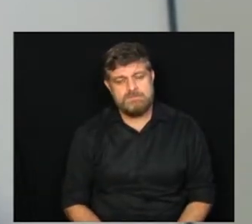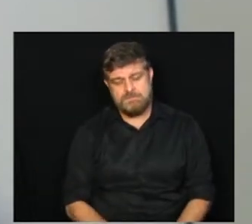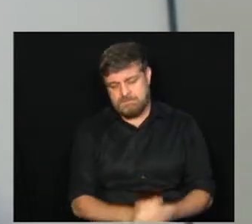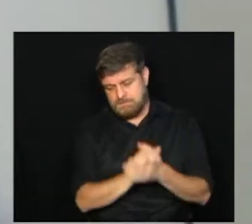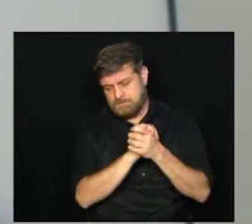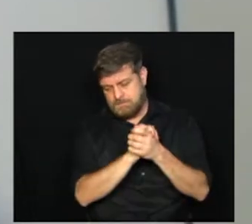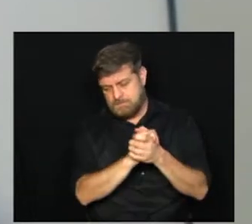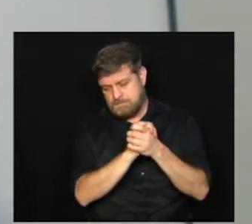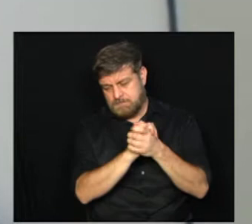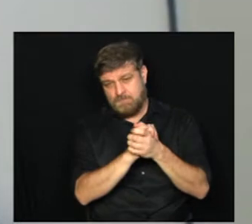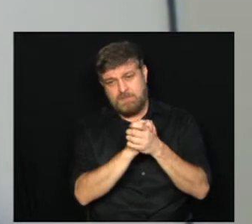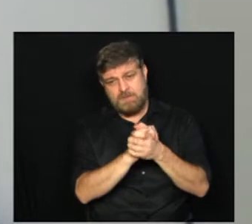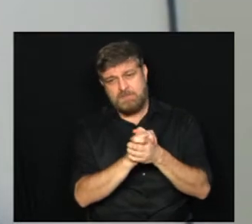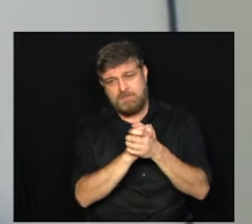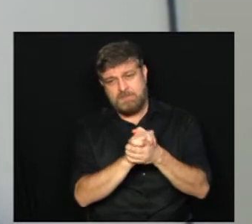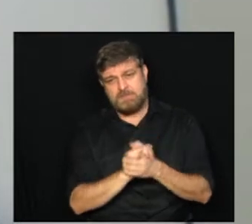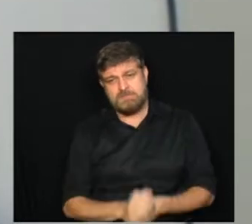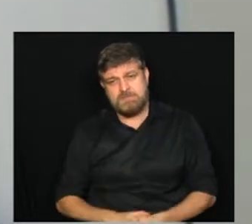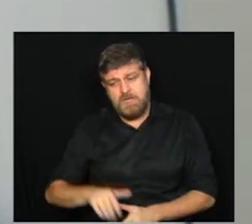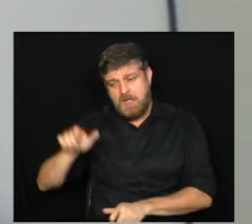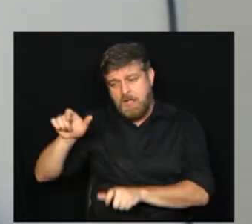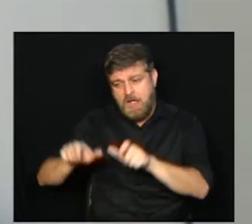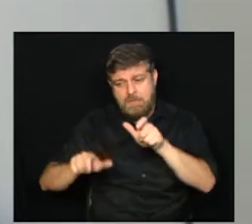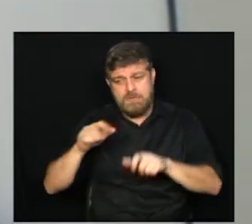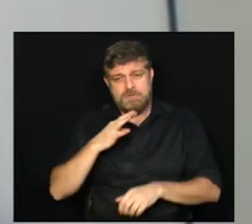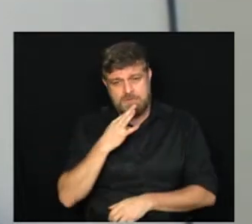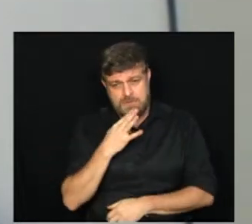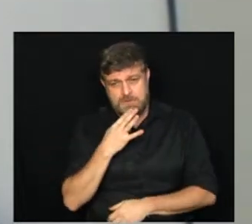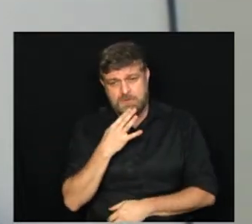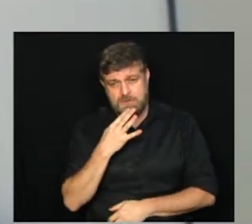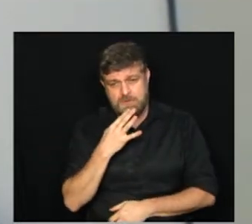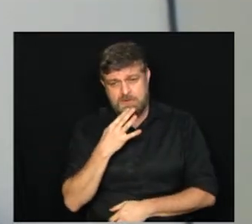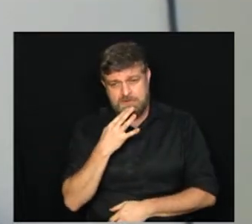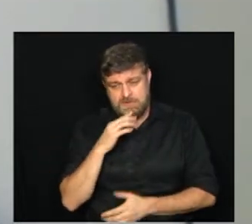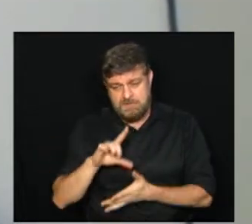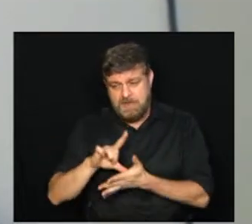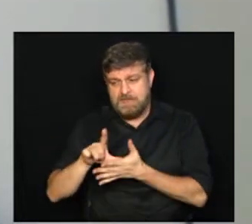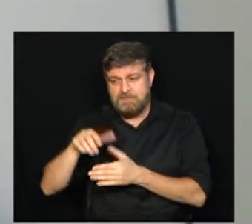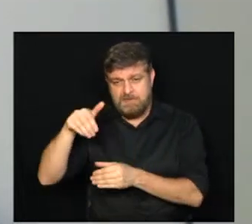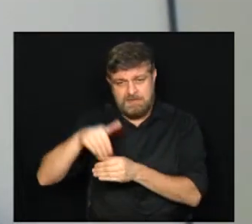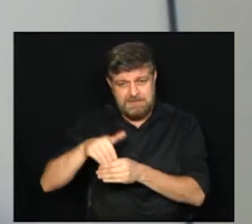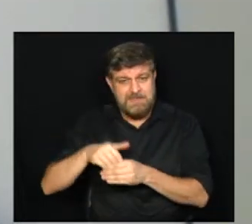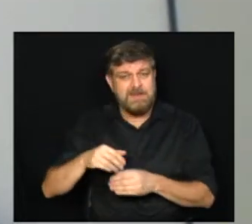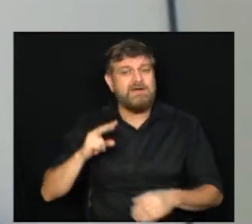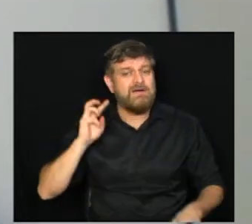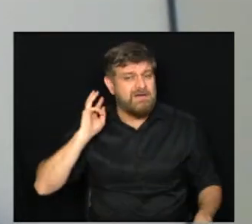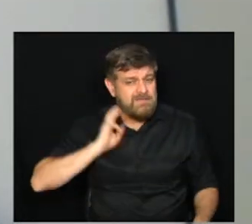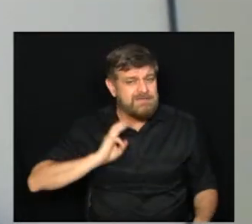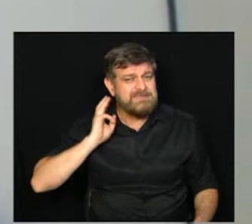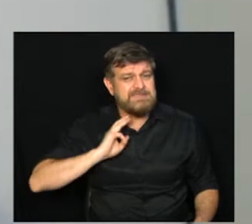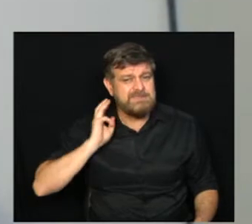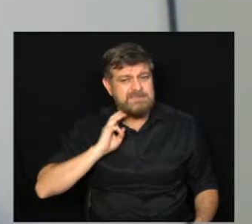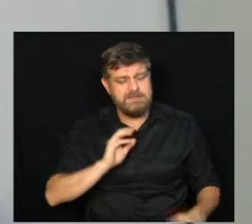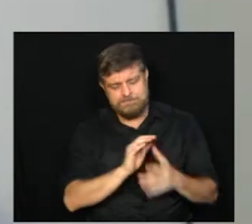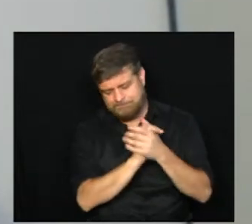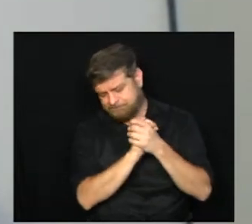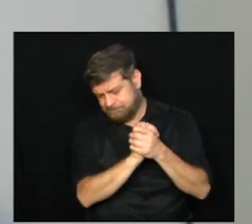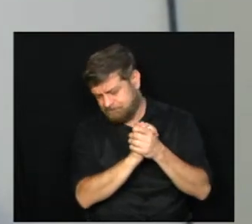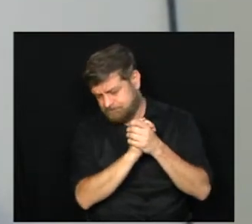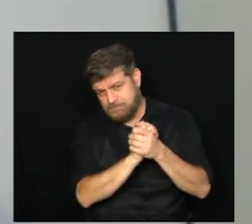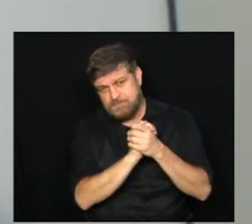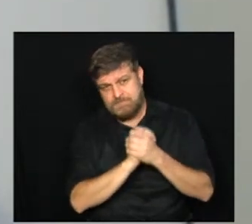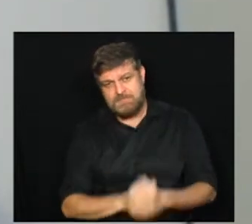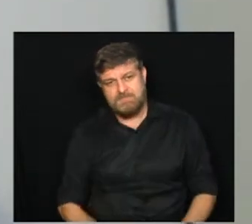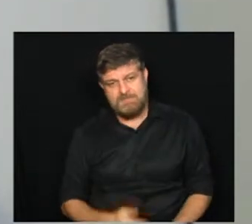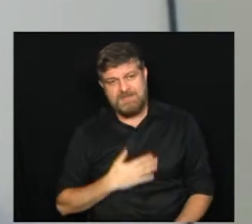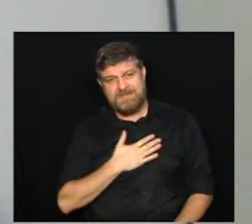Parabenizar publicamente, né, as pessoas que eu conheço no pós-eleição. Então, Cecílio, parabéns pela sua eleição. Isso não é atrasado, porque é sempre